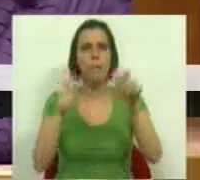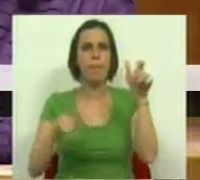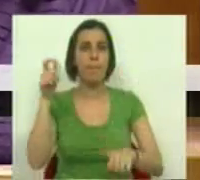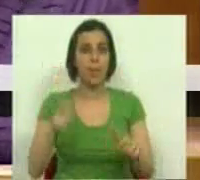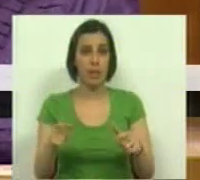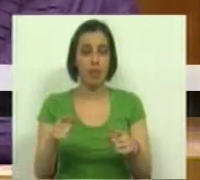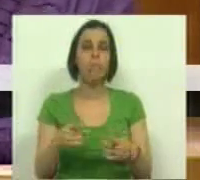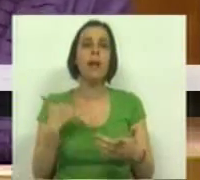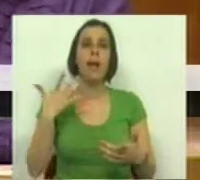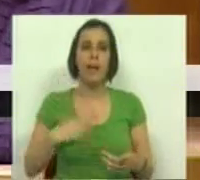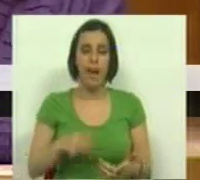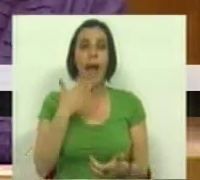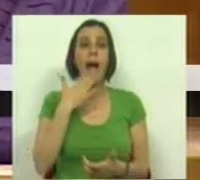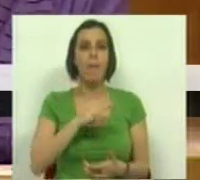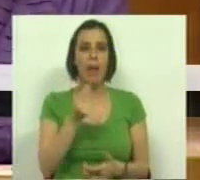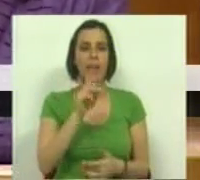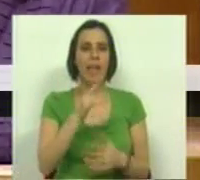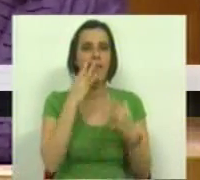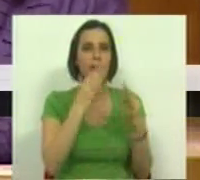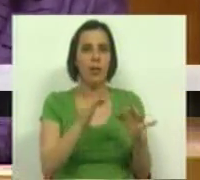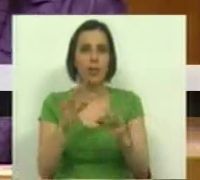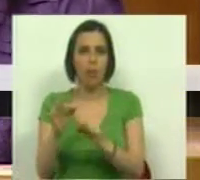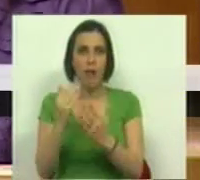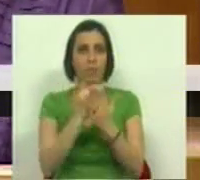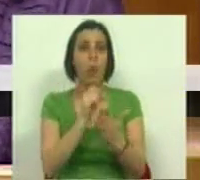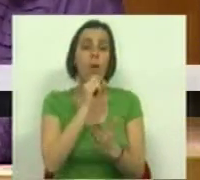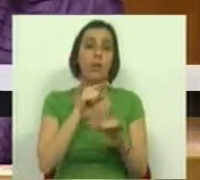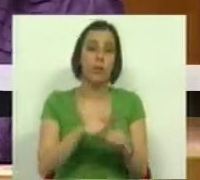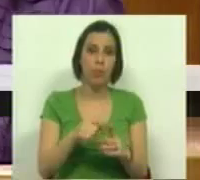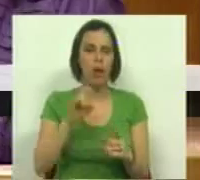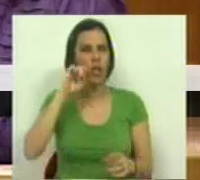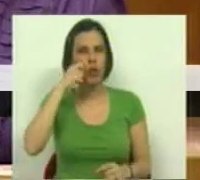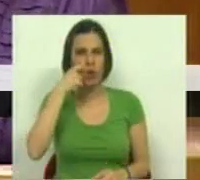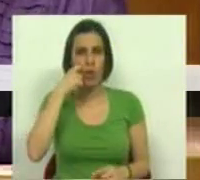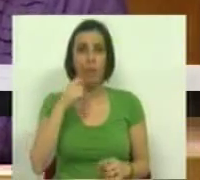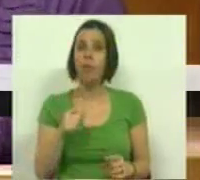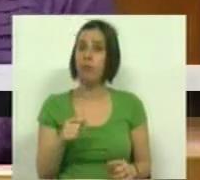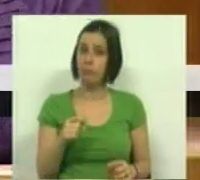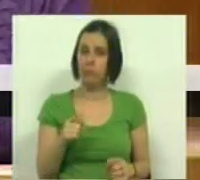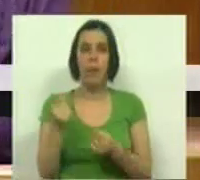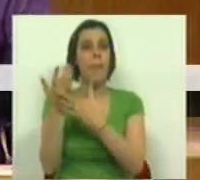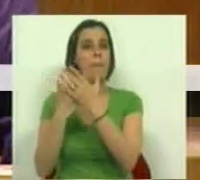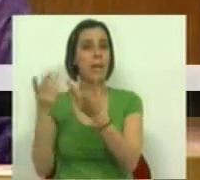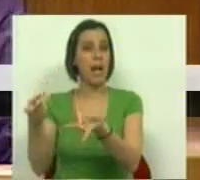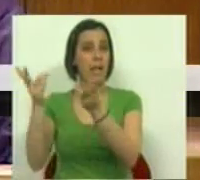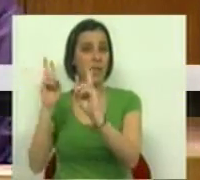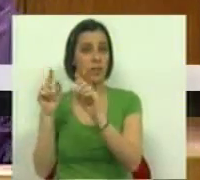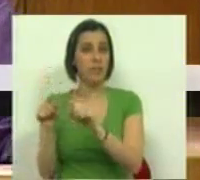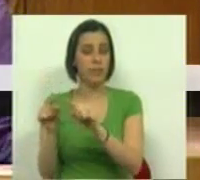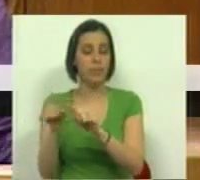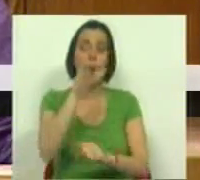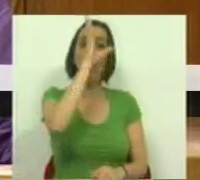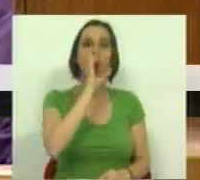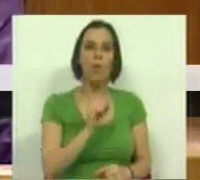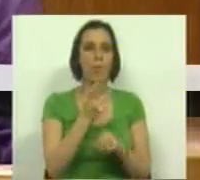consumidores teimam em querer aproveitar a tarifa regulada enquanto podem e desconfiam, como não, do mercado liberalizado,